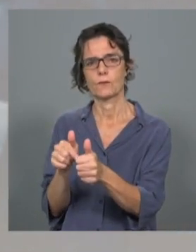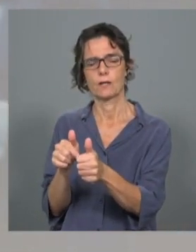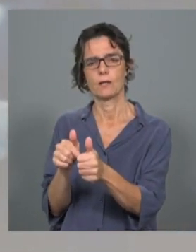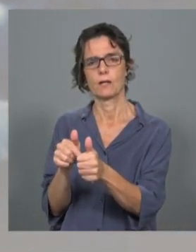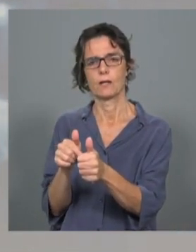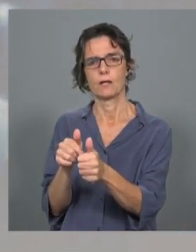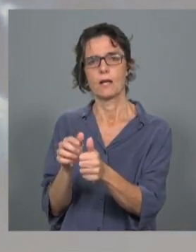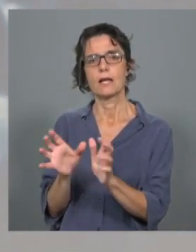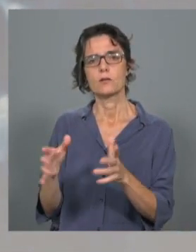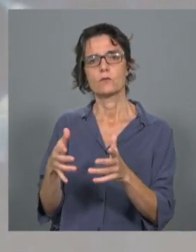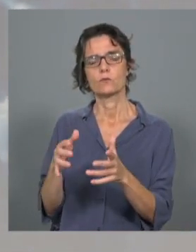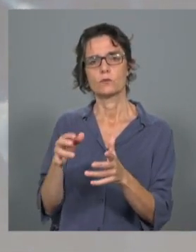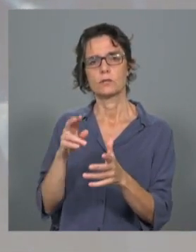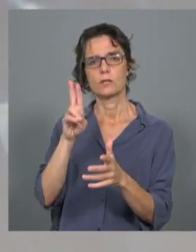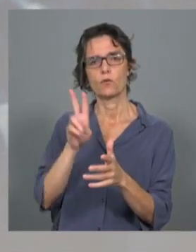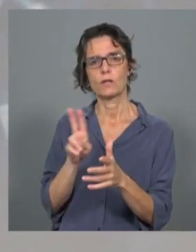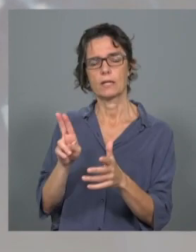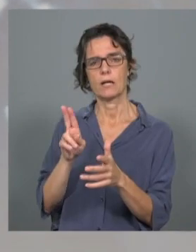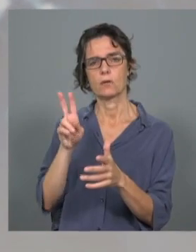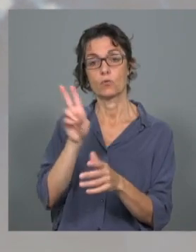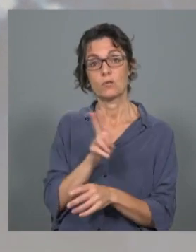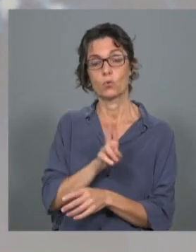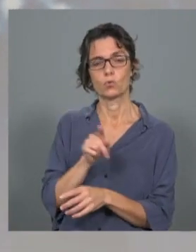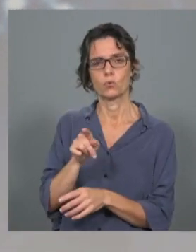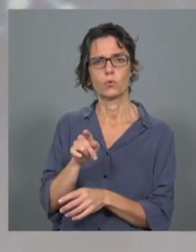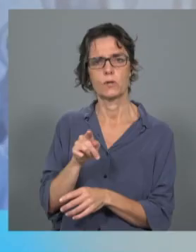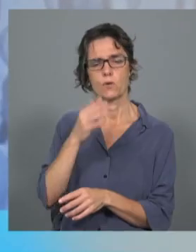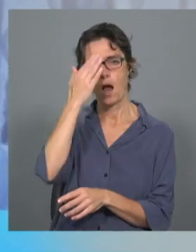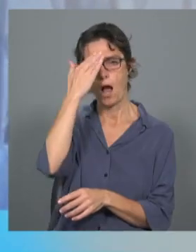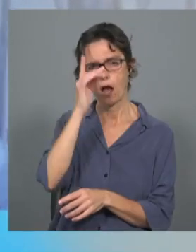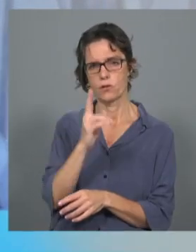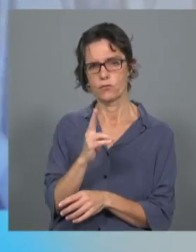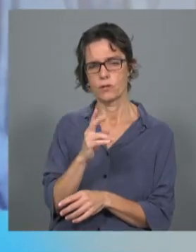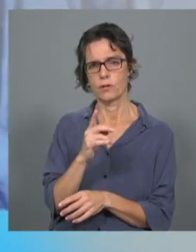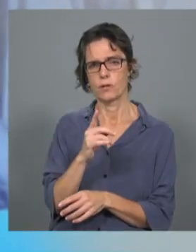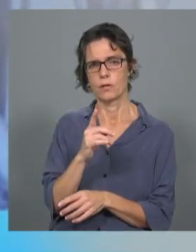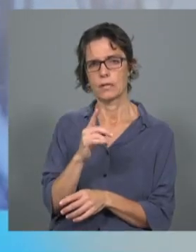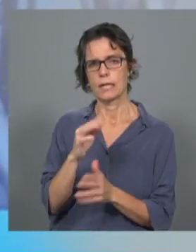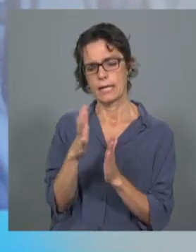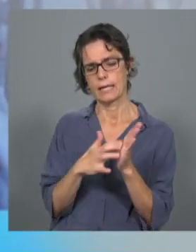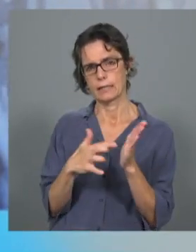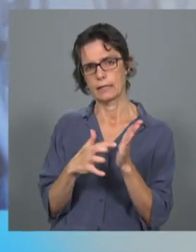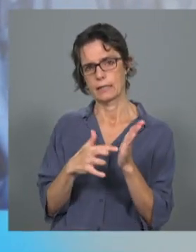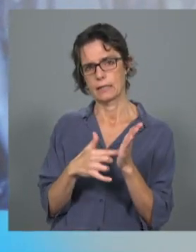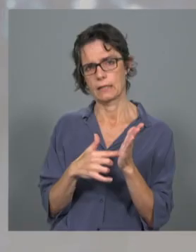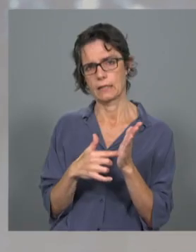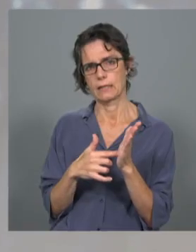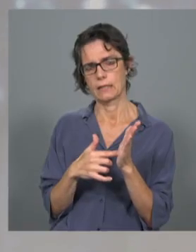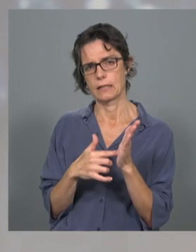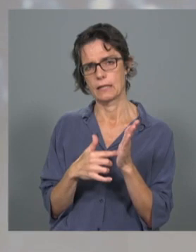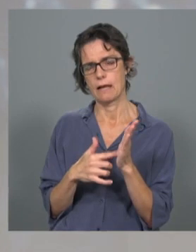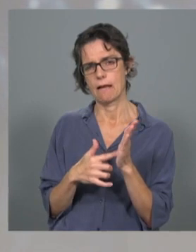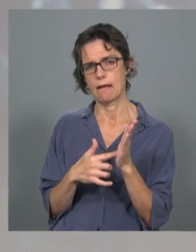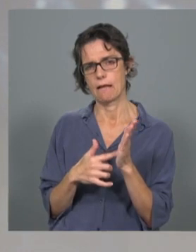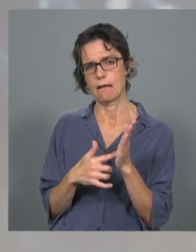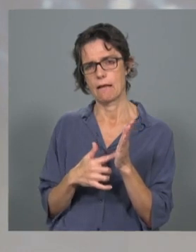II, do espírito de Assis que o Papa João Paulo II colocou de novo em cima da mesa, e esta encíclica coloca-nos de uma forma mais acentuada